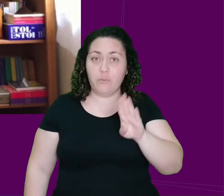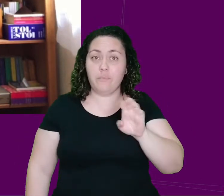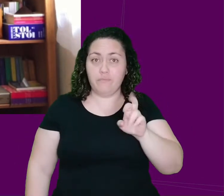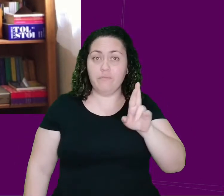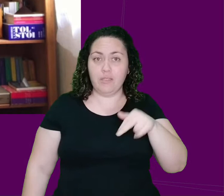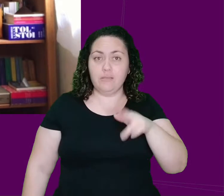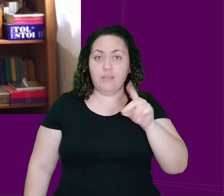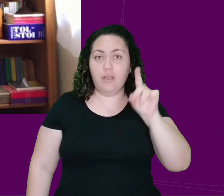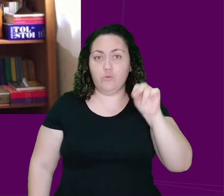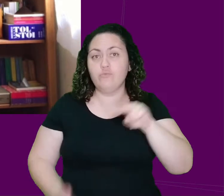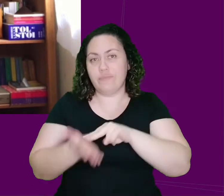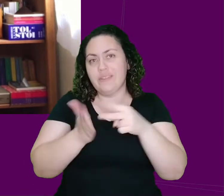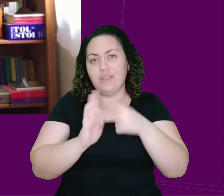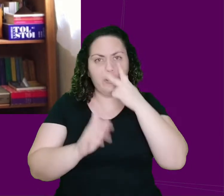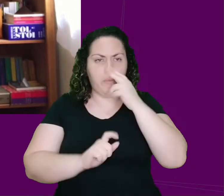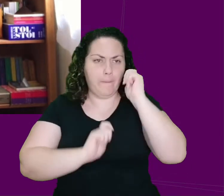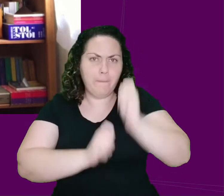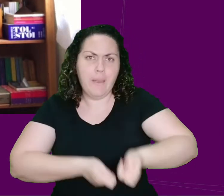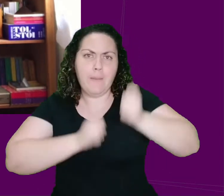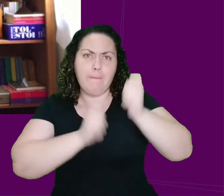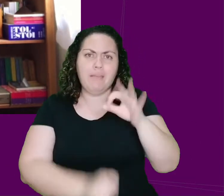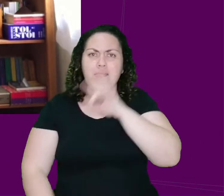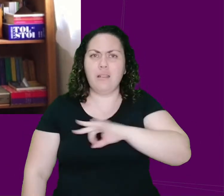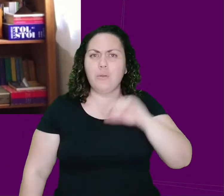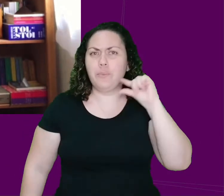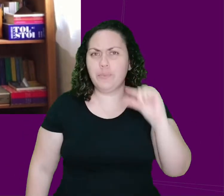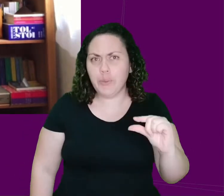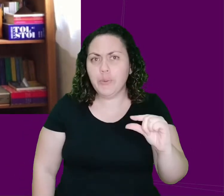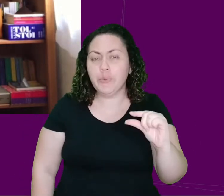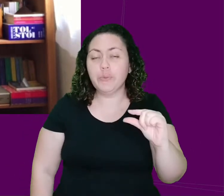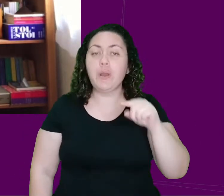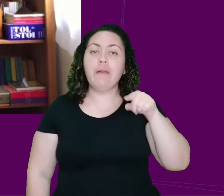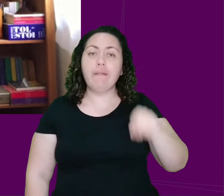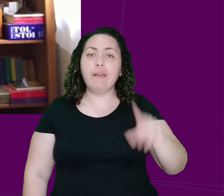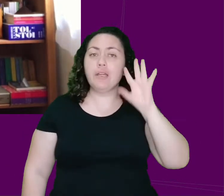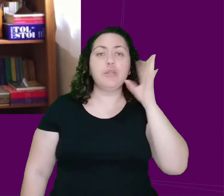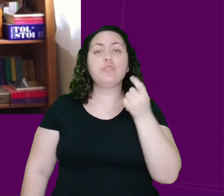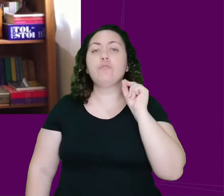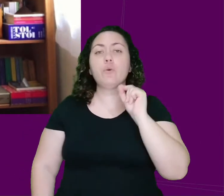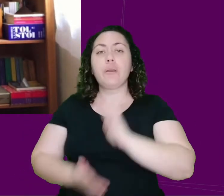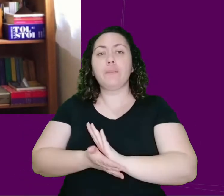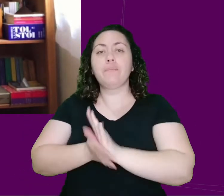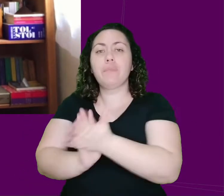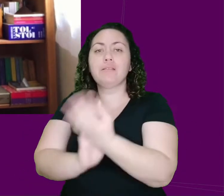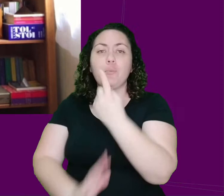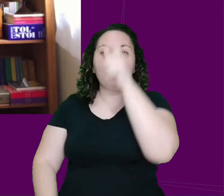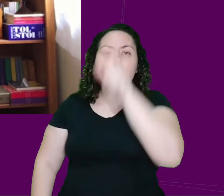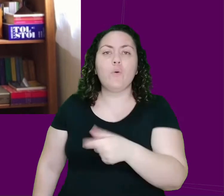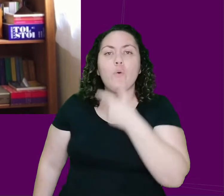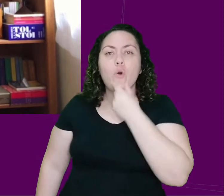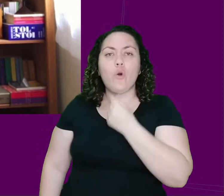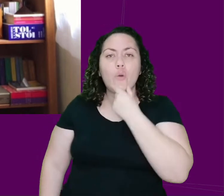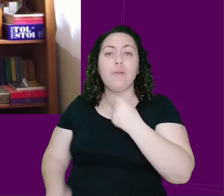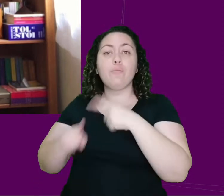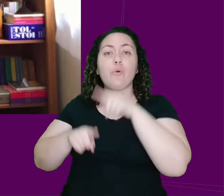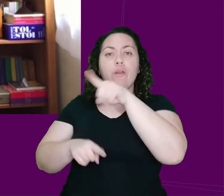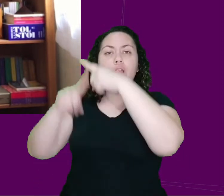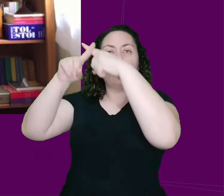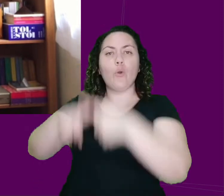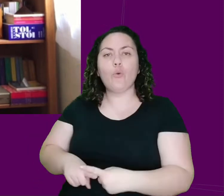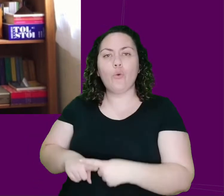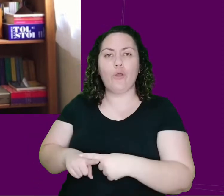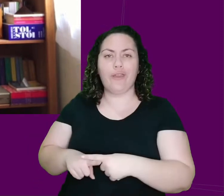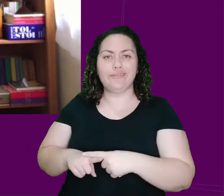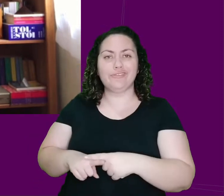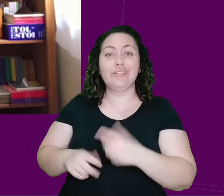do campo, usando enxadas e pás e recebendo muito pouco por isso, ele esfaqueou um concorrente às atenções de uma moça